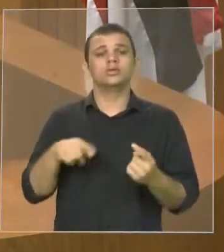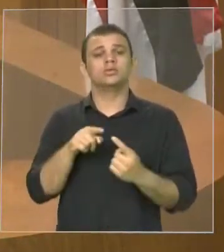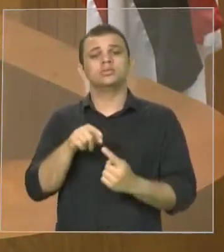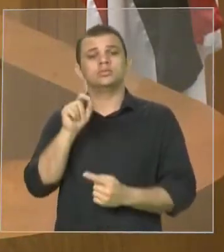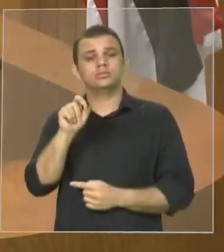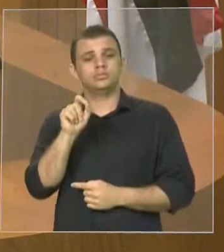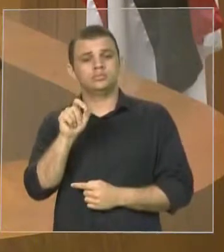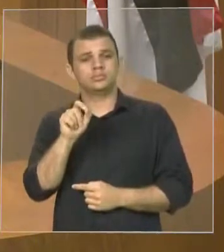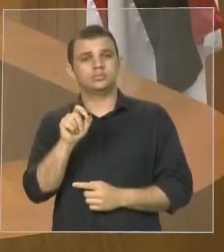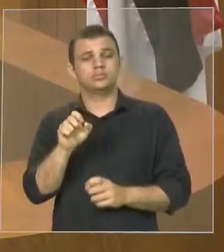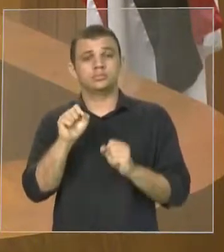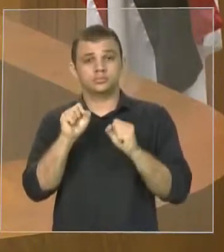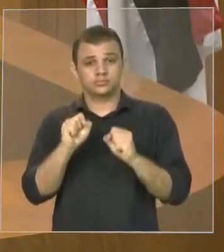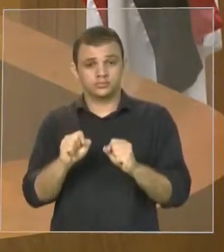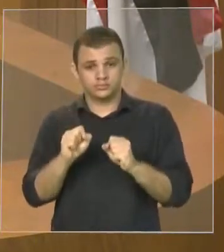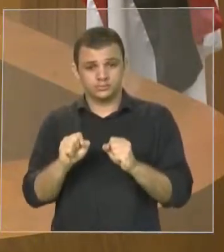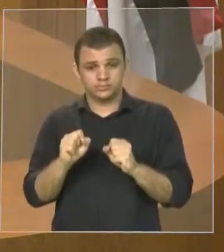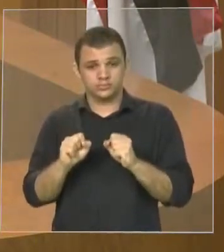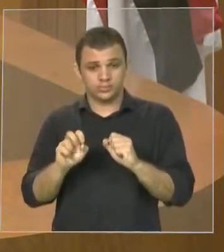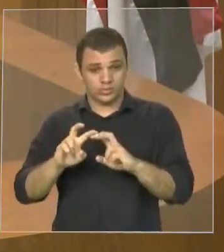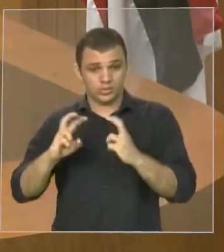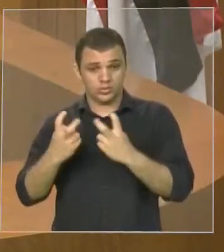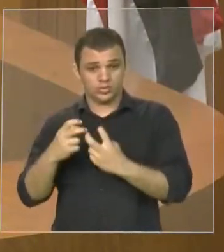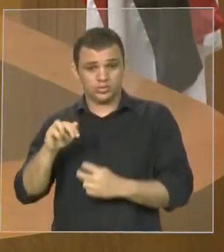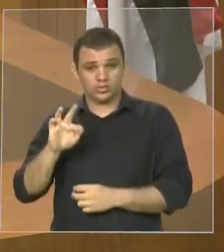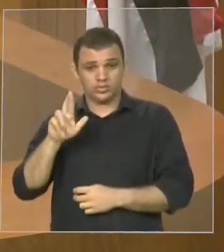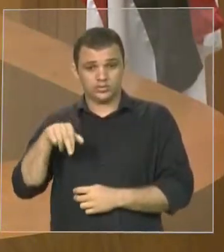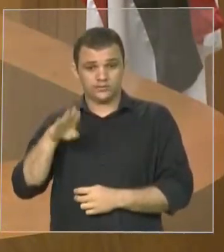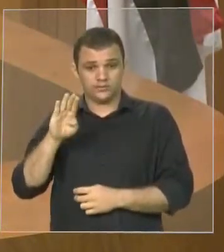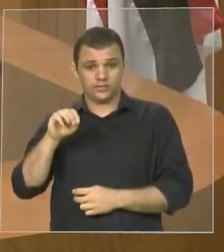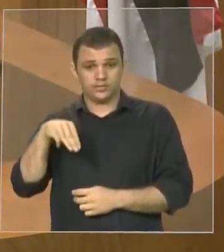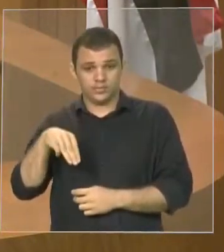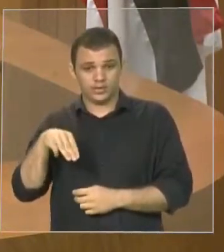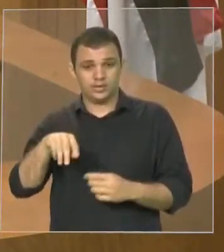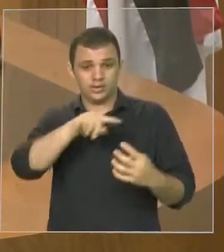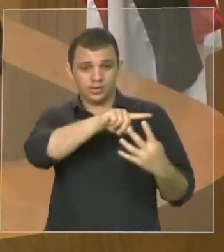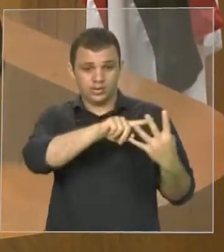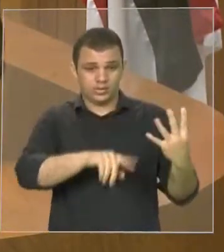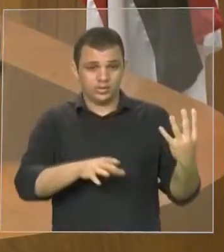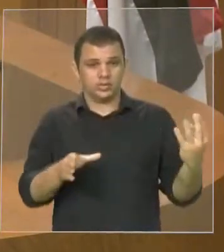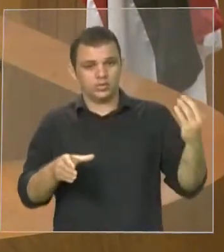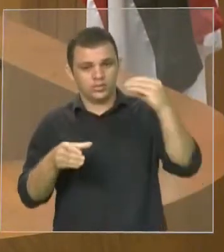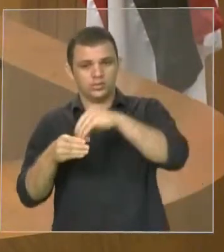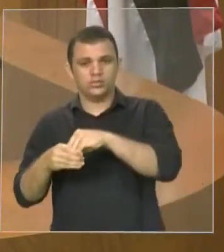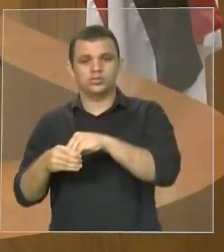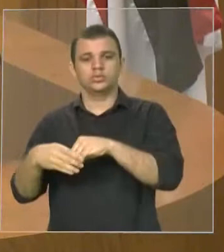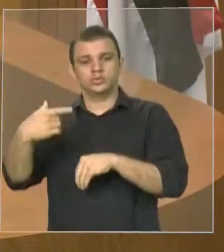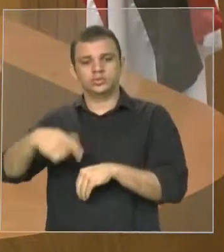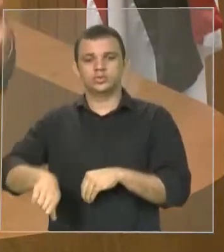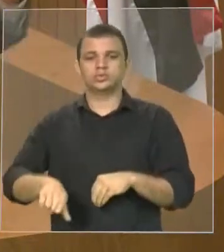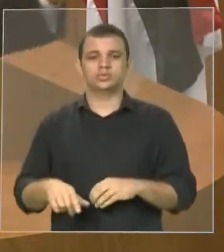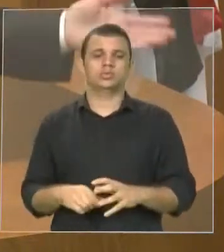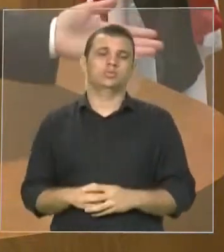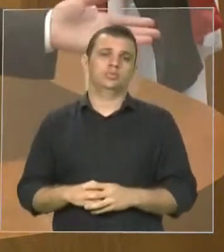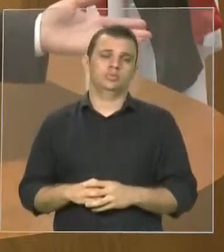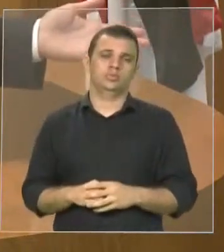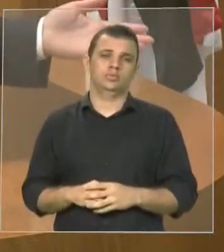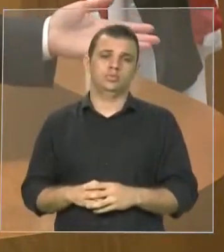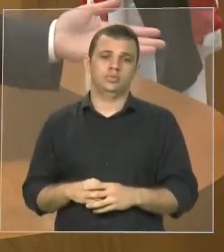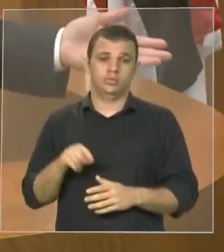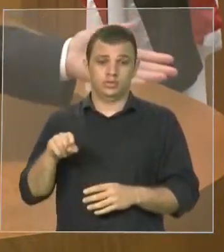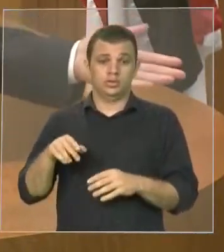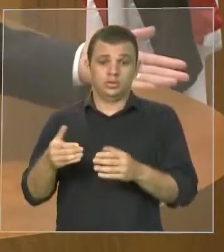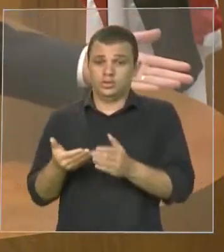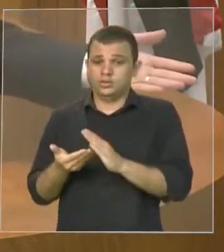gente possa recompor e trazer novamente para a administração do FUNBEM aqueles que nunca deveriam